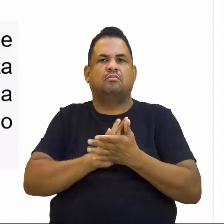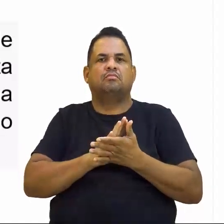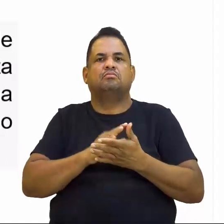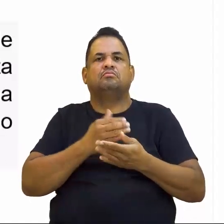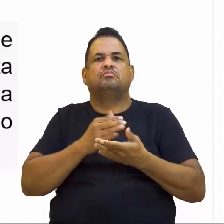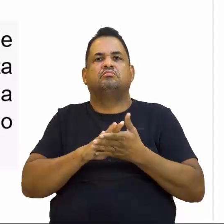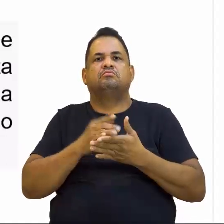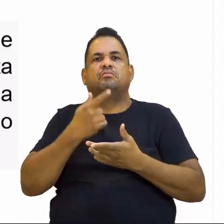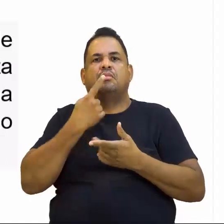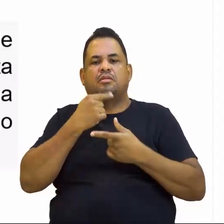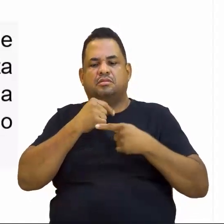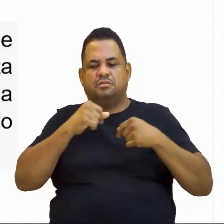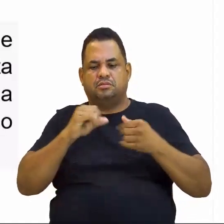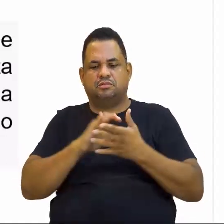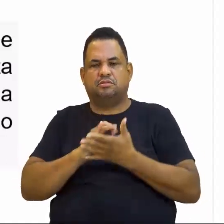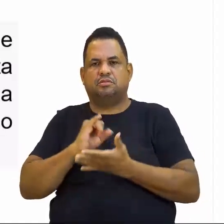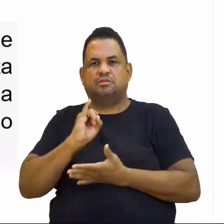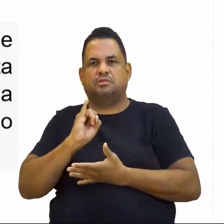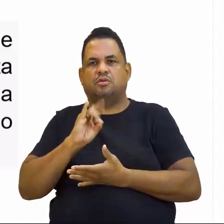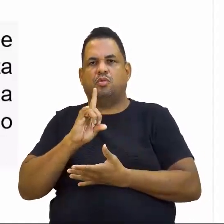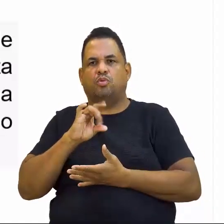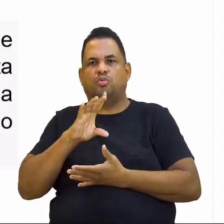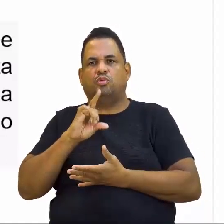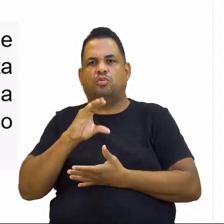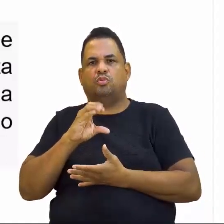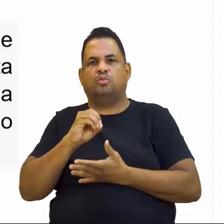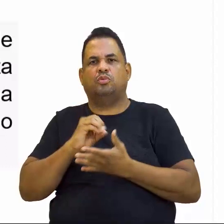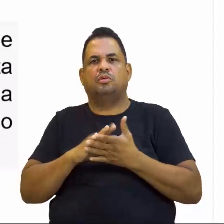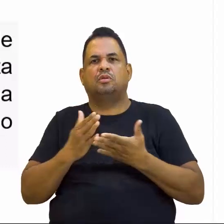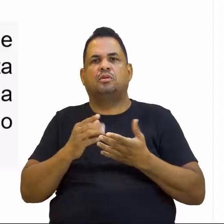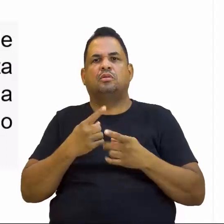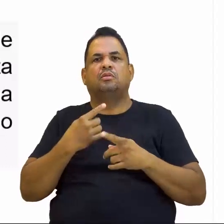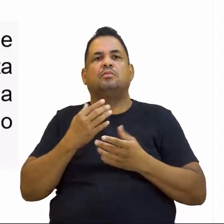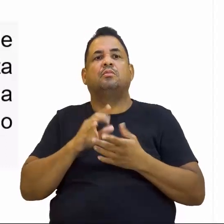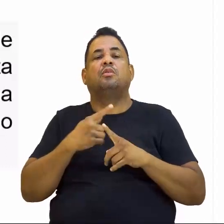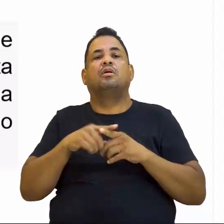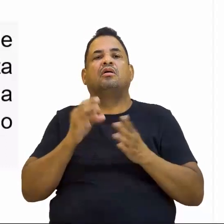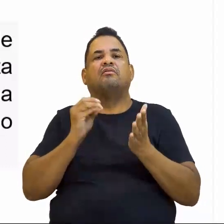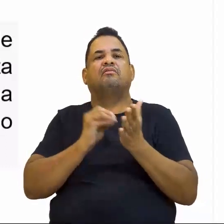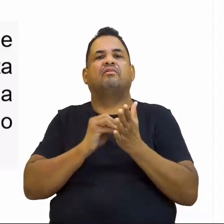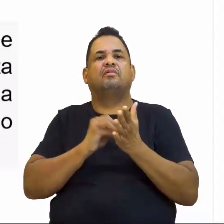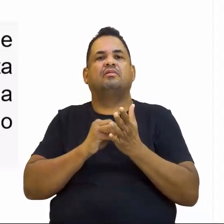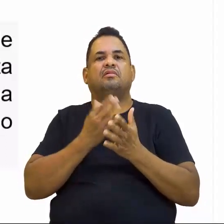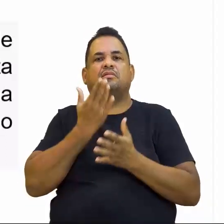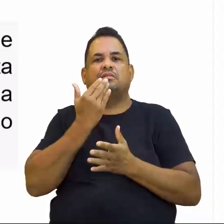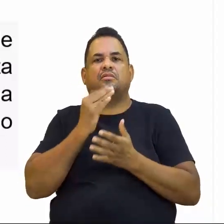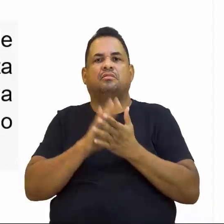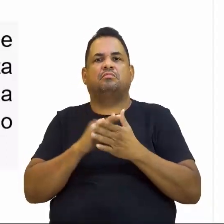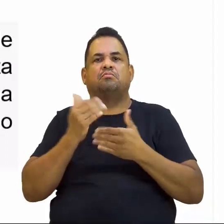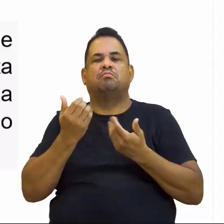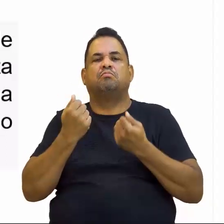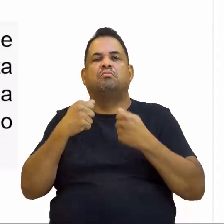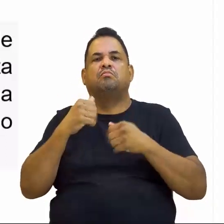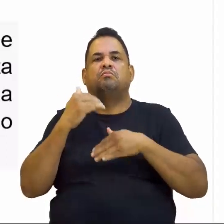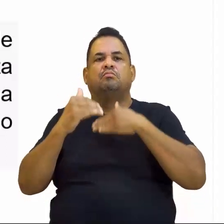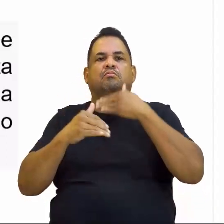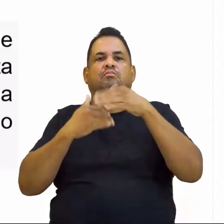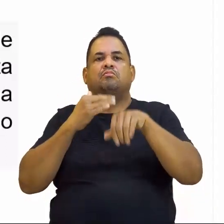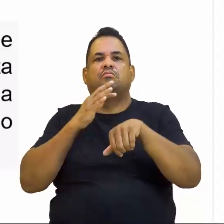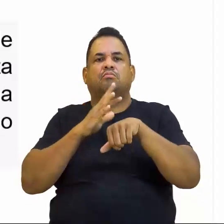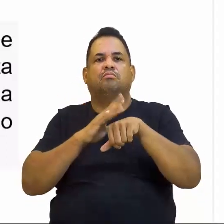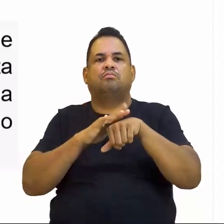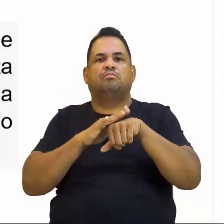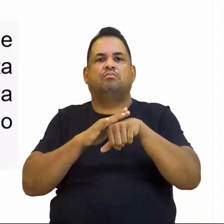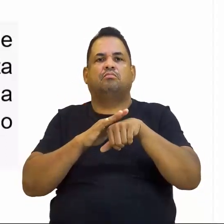certa quantidade de sais de iodo, pois a falta do iodo na nossa alimentação pode